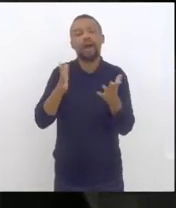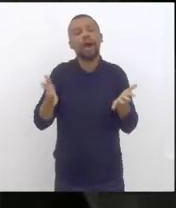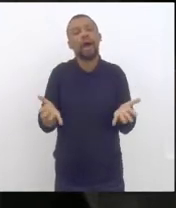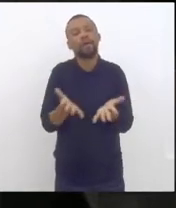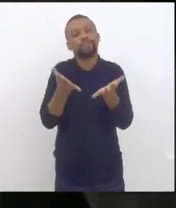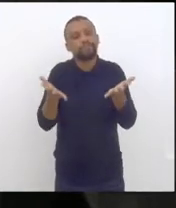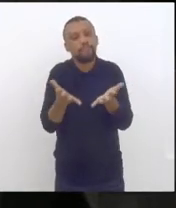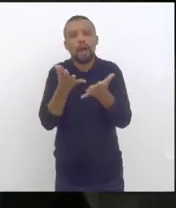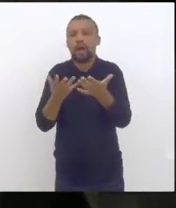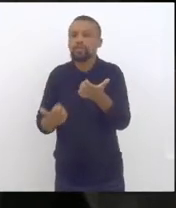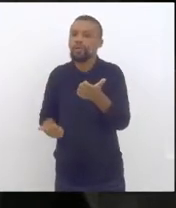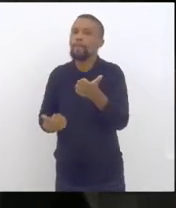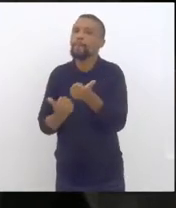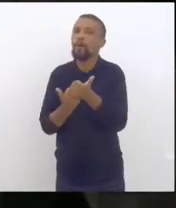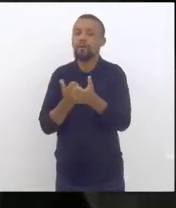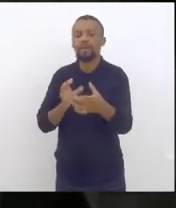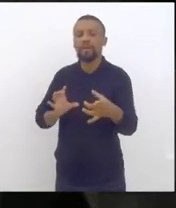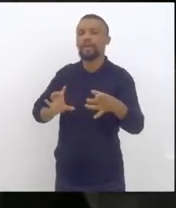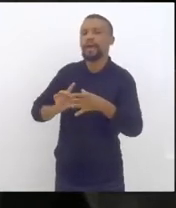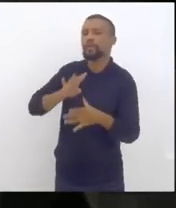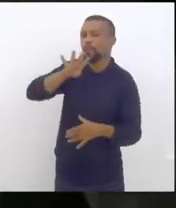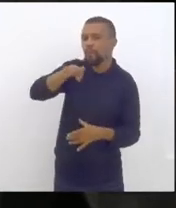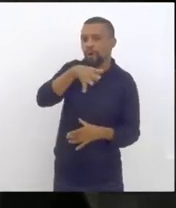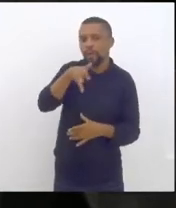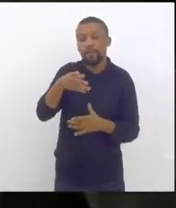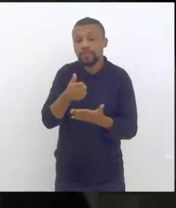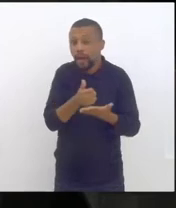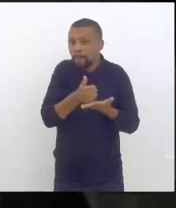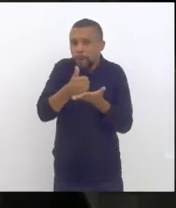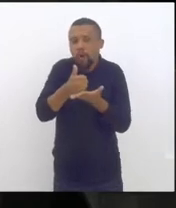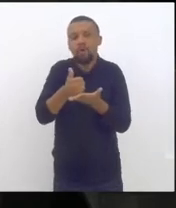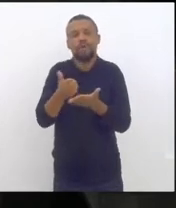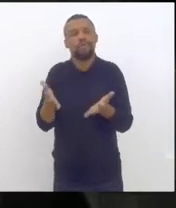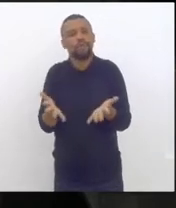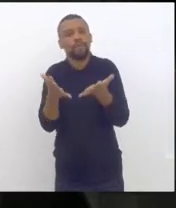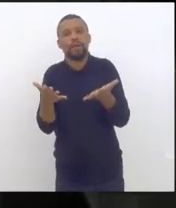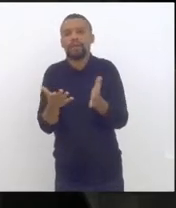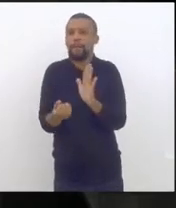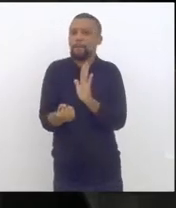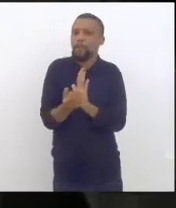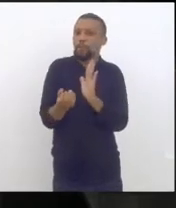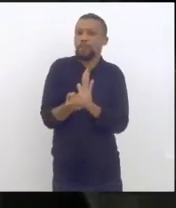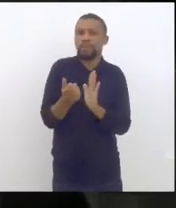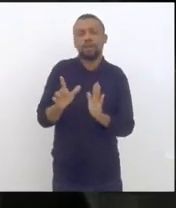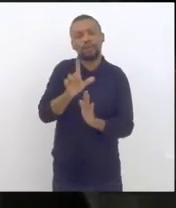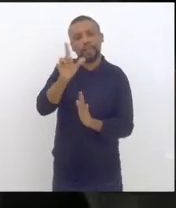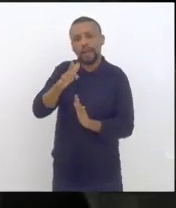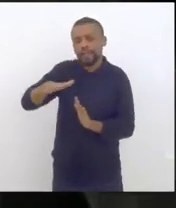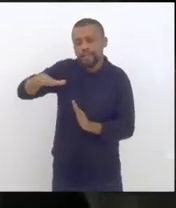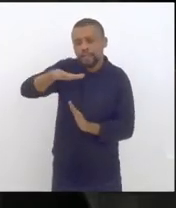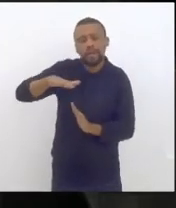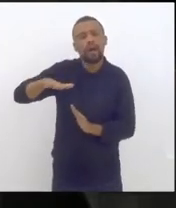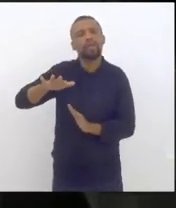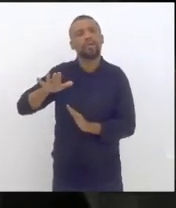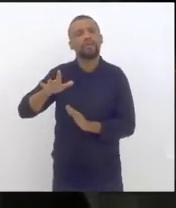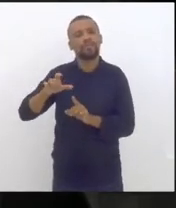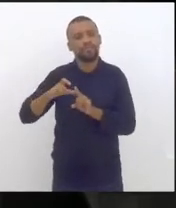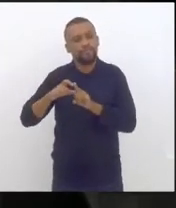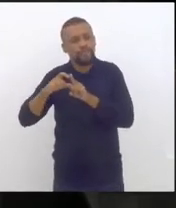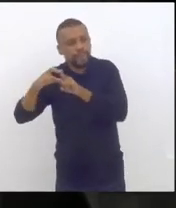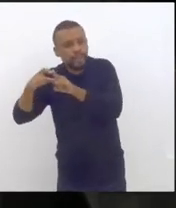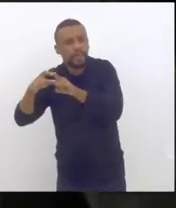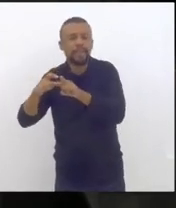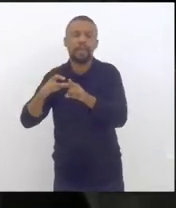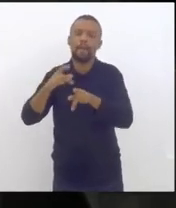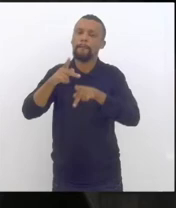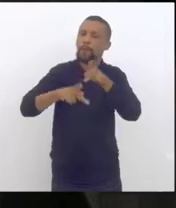a partir de um programa de apoio e fomento à produção literária em território de favela e demais áreas Populares no Estado do